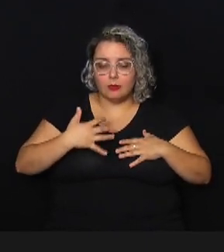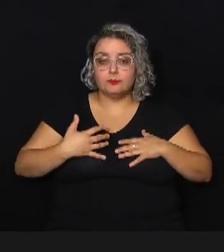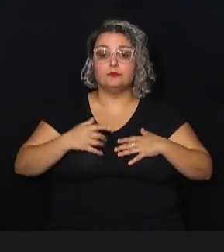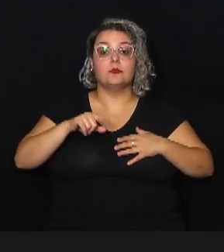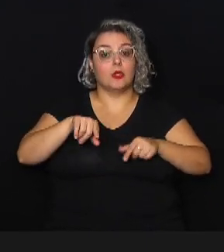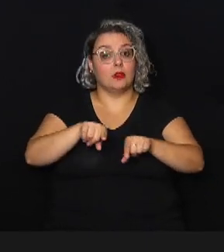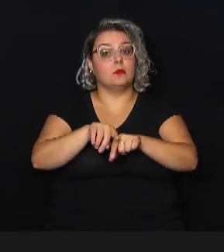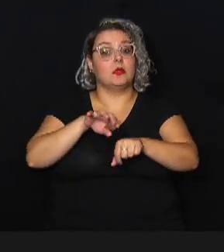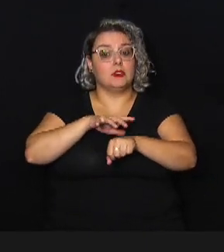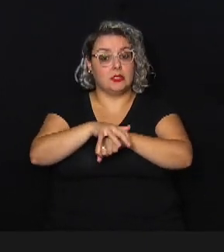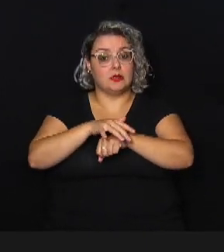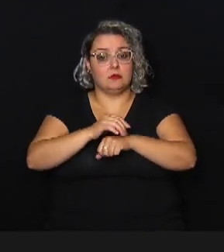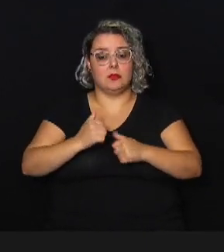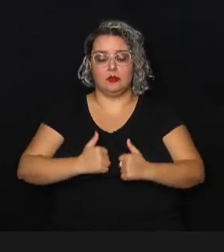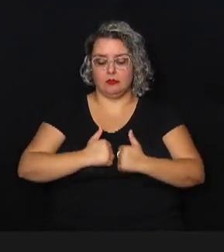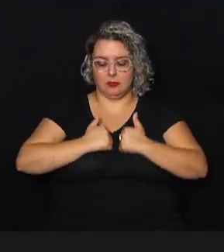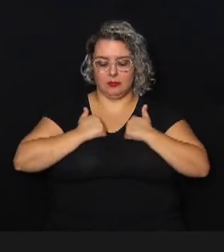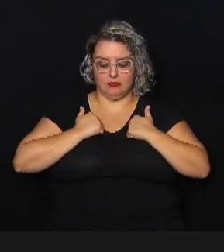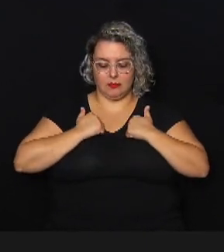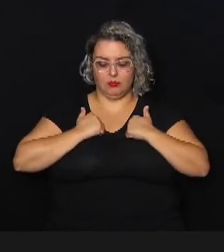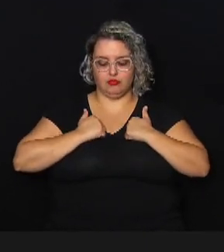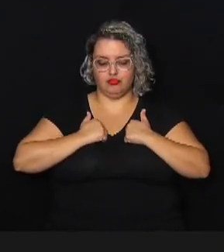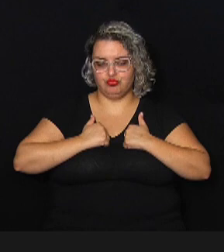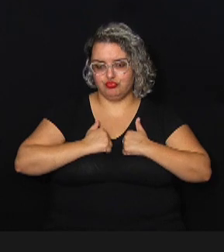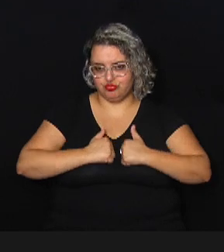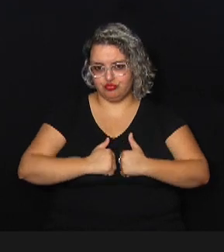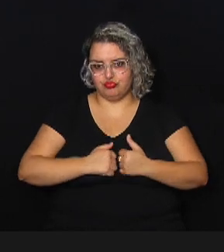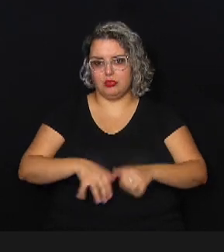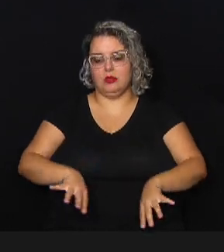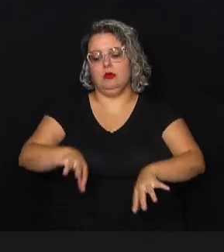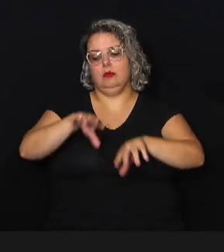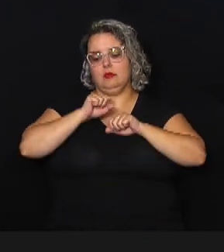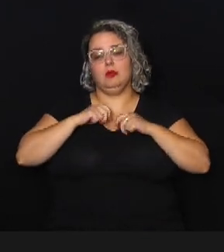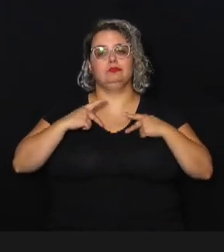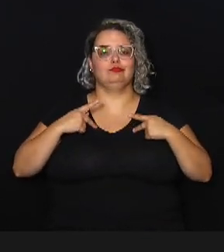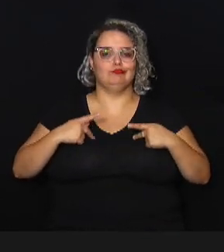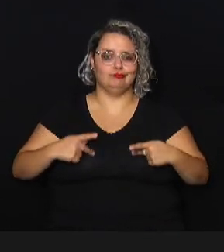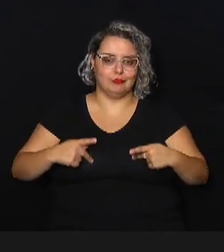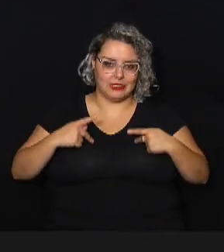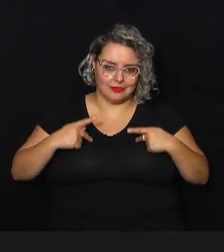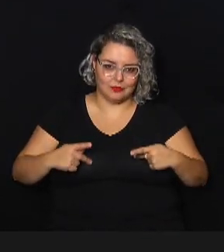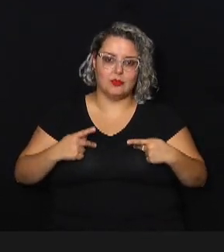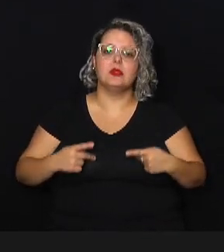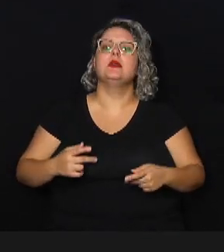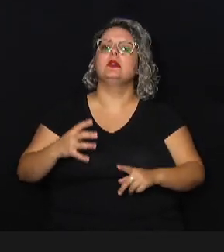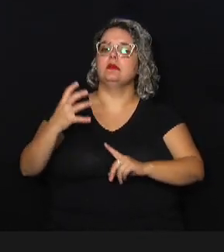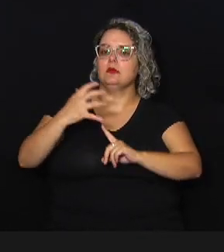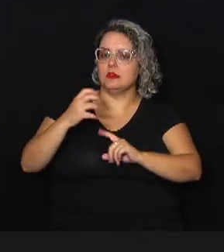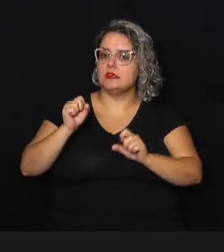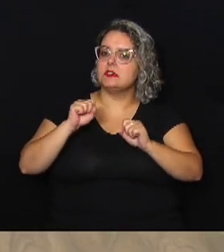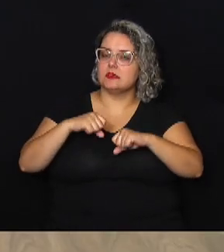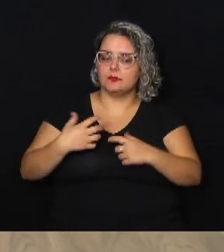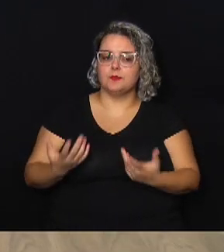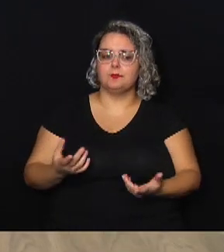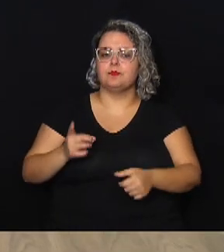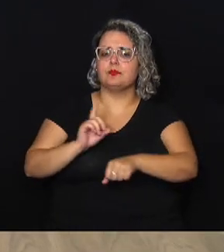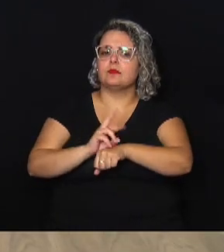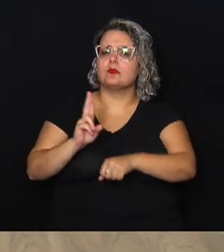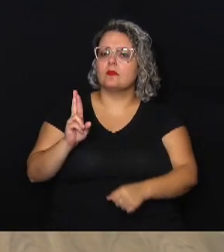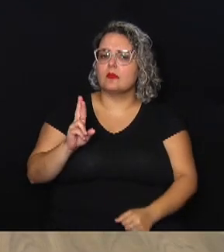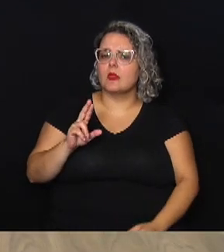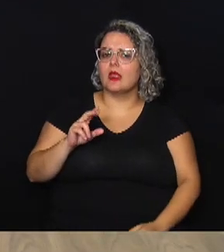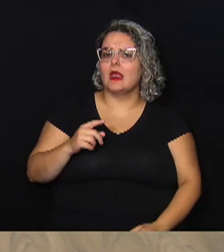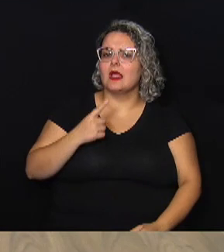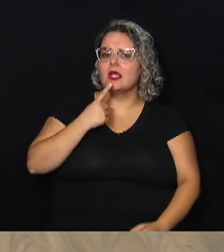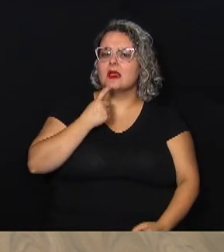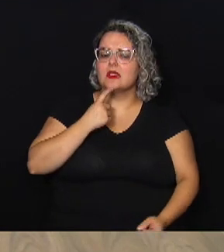porque cai a imunidade, então vai dar uma pneumonia, etc. Então ele acomete sim os pulmões. Doutor, a leucemia,